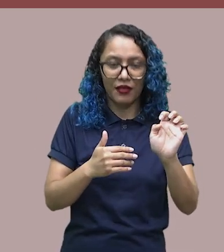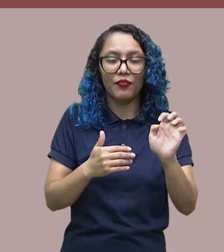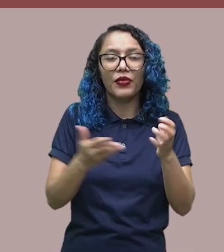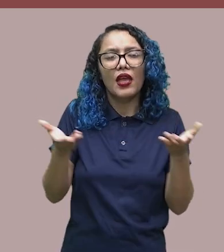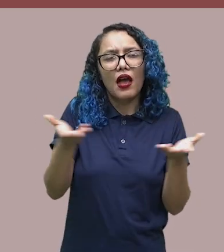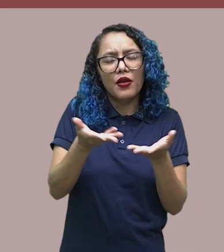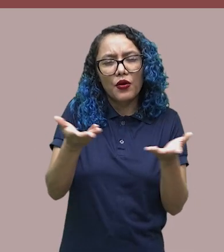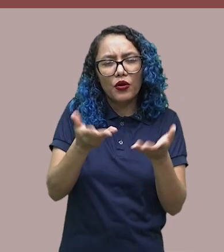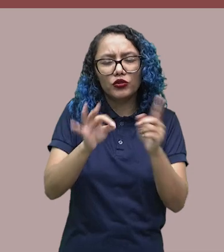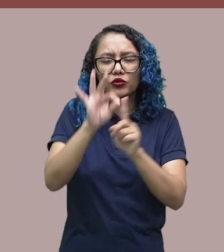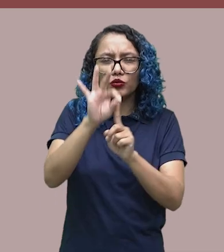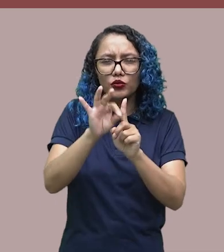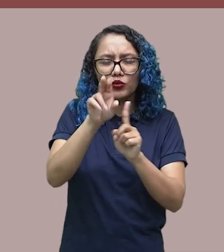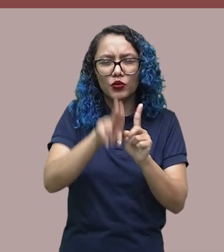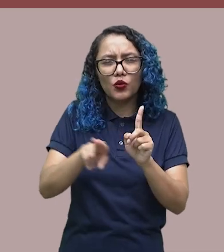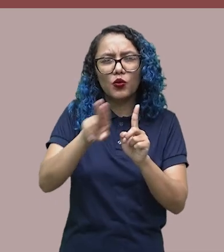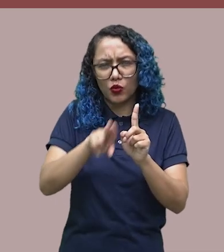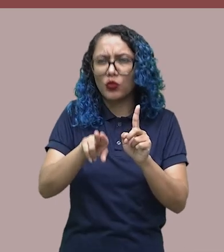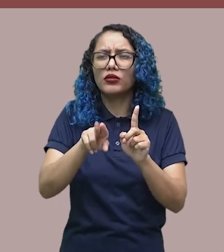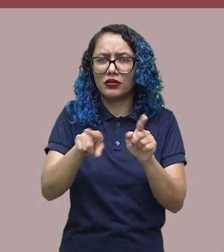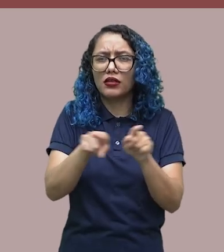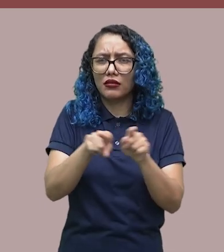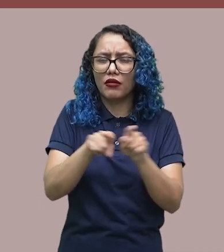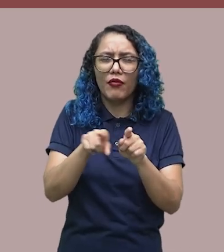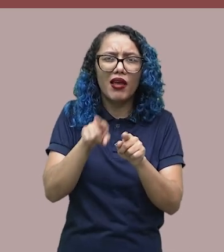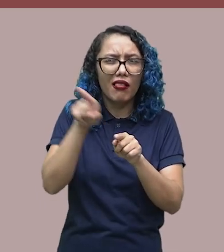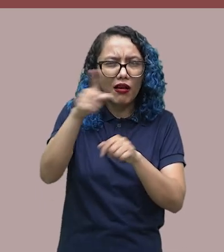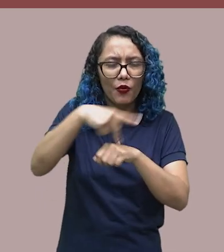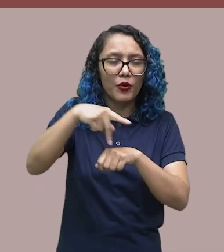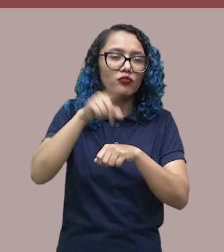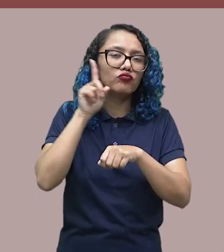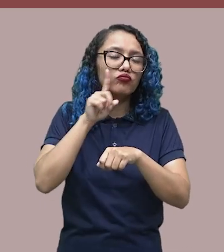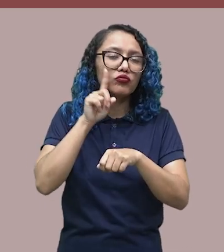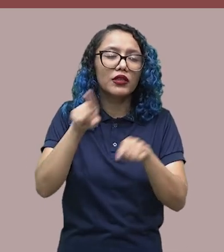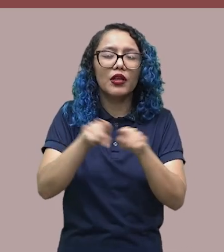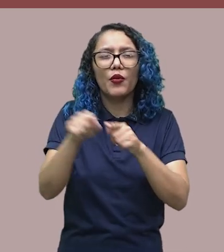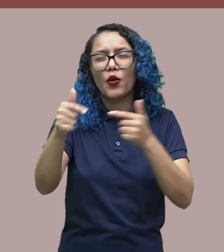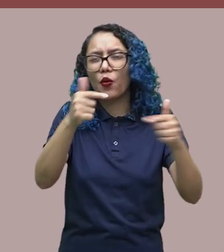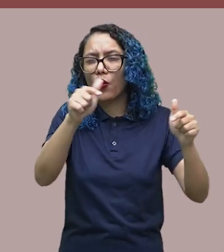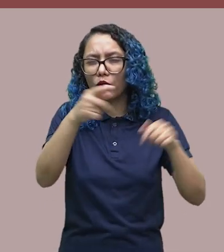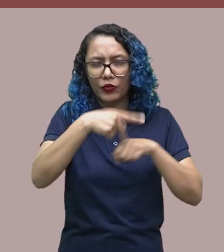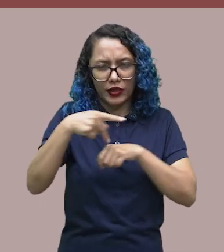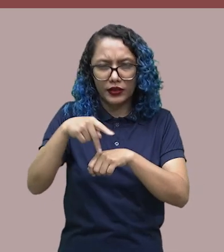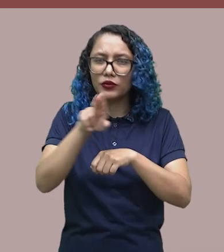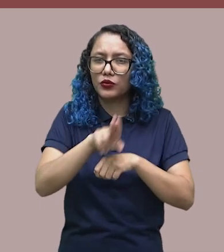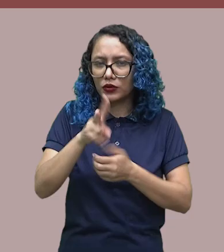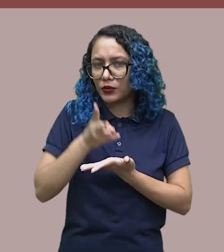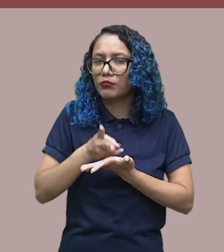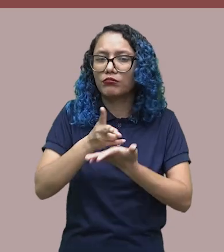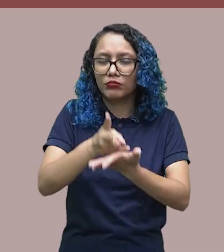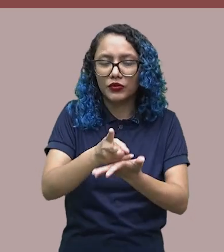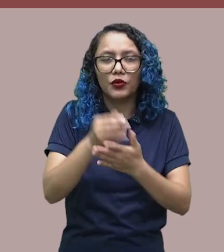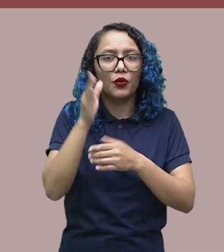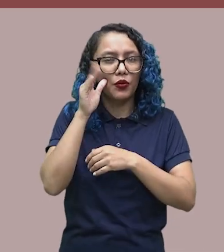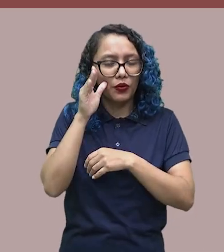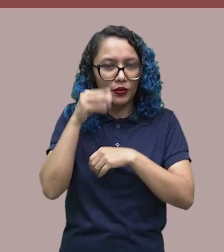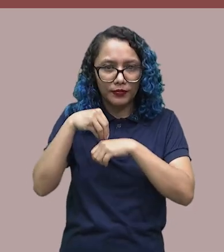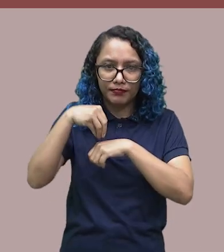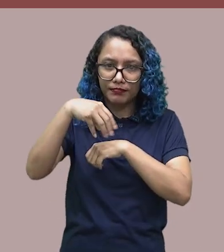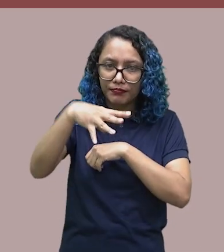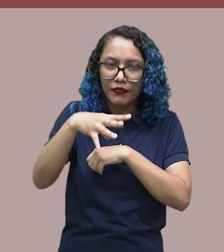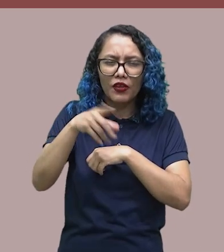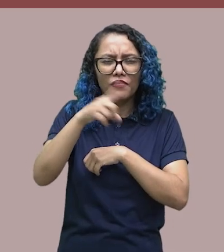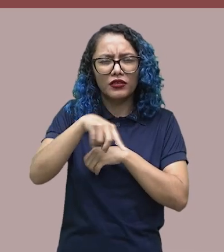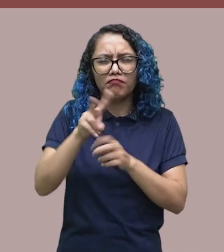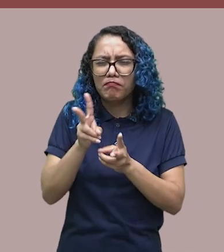Hoje, essa escala ainda é amplamente usada nos Estados Unidos e em alguns outros países. Curiosidade: